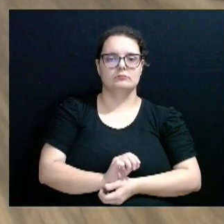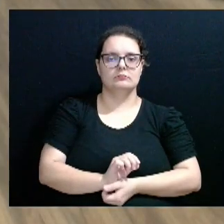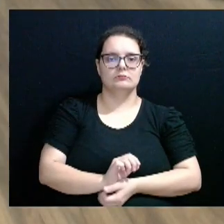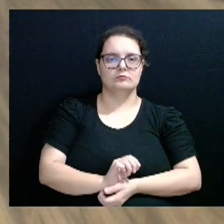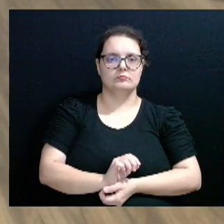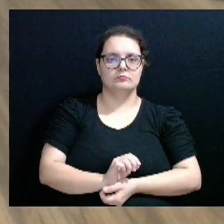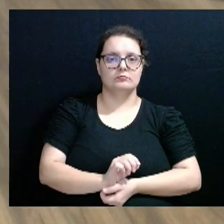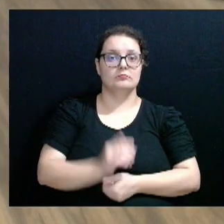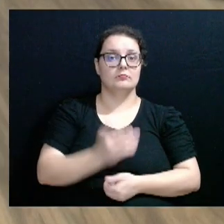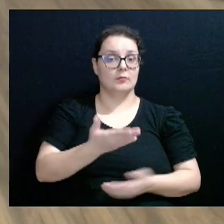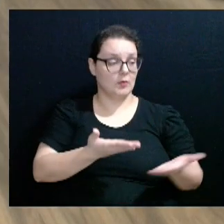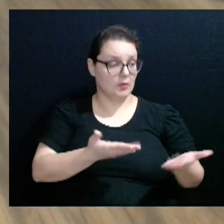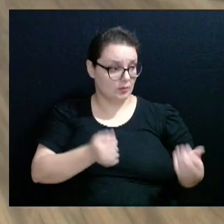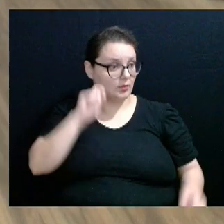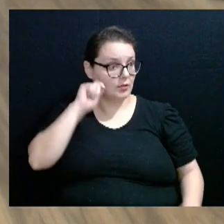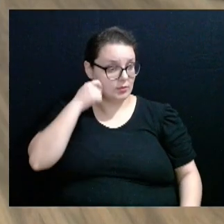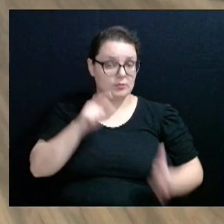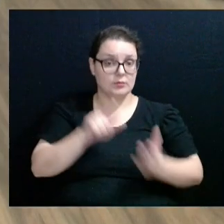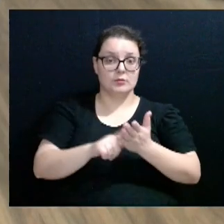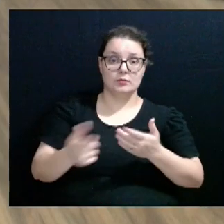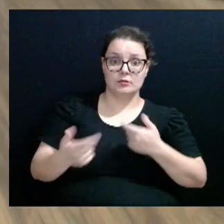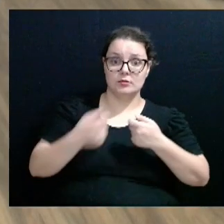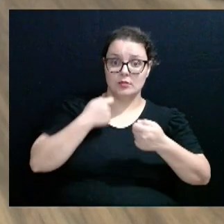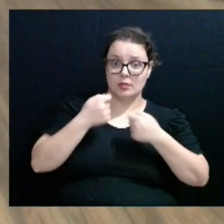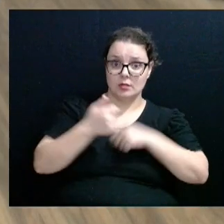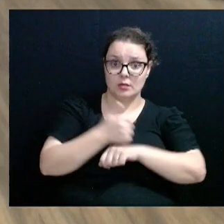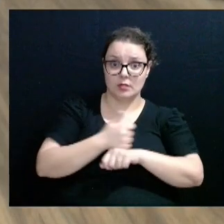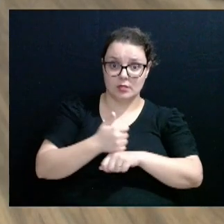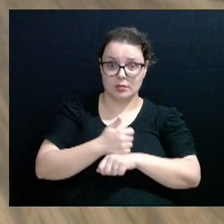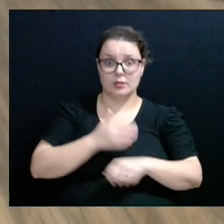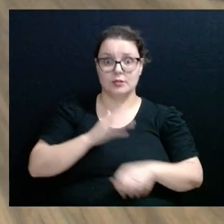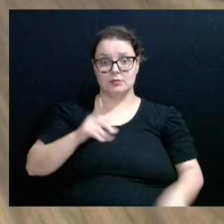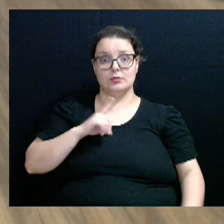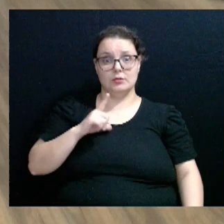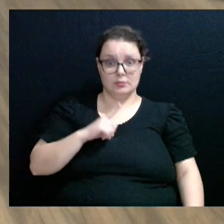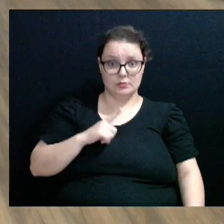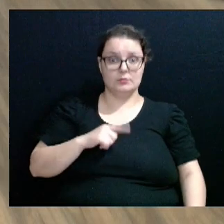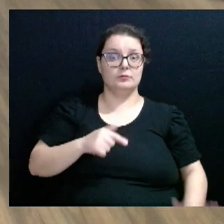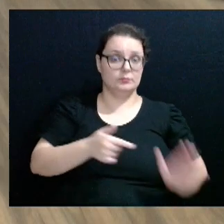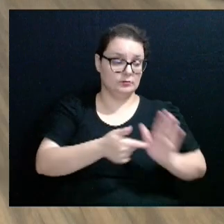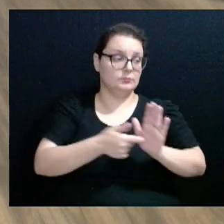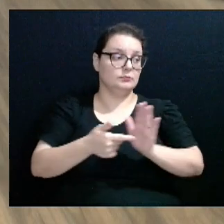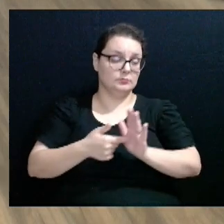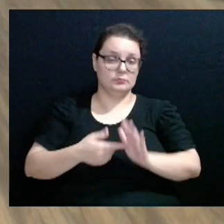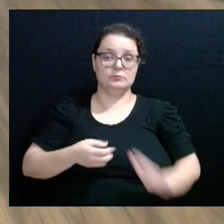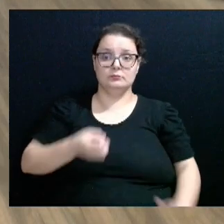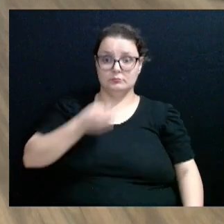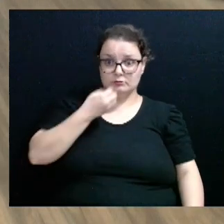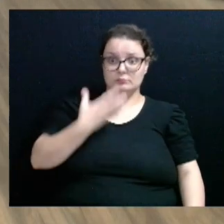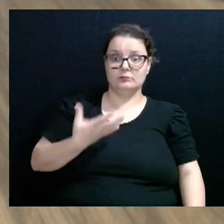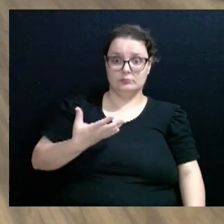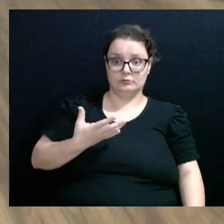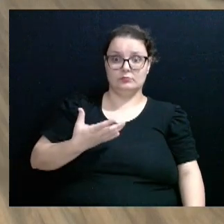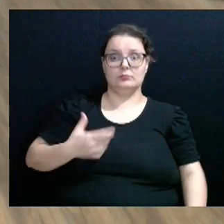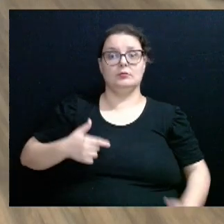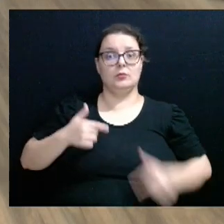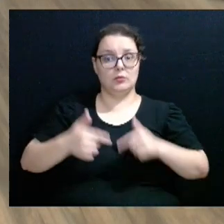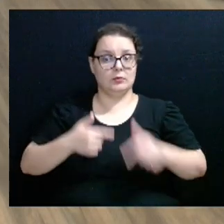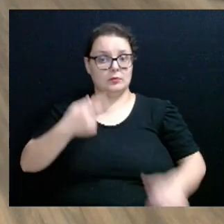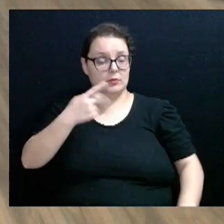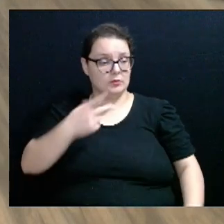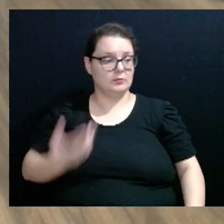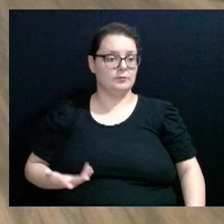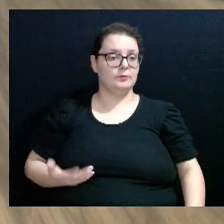negro jornalista que já tem aí mostrado muito bem o seu trabalho. Qual é a dica